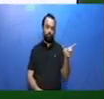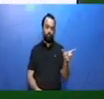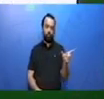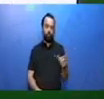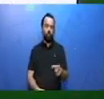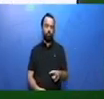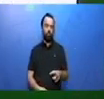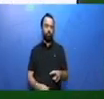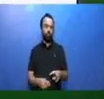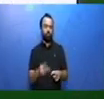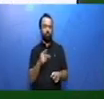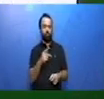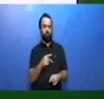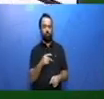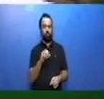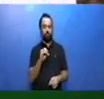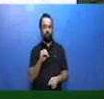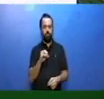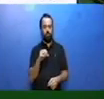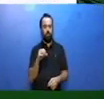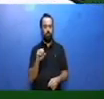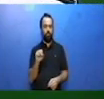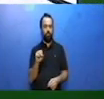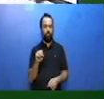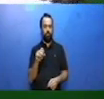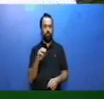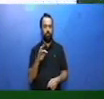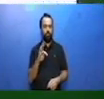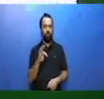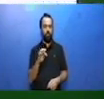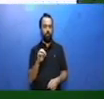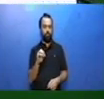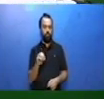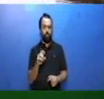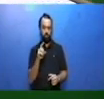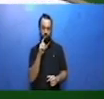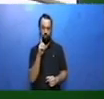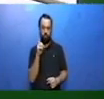é aquele anterior e aqui é o hospital.